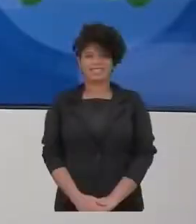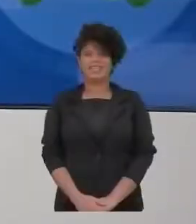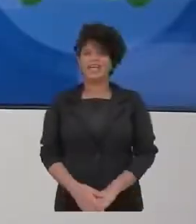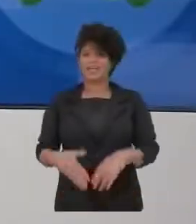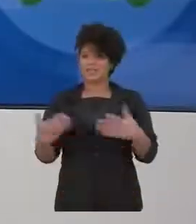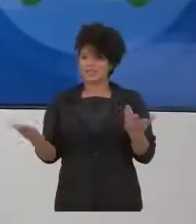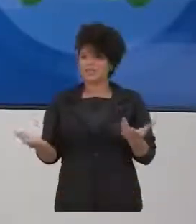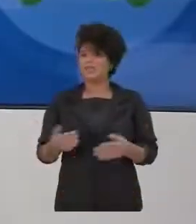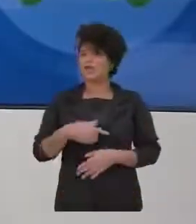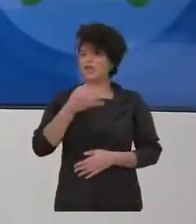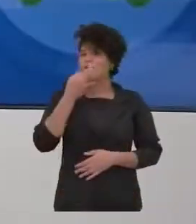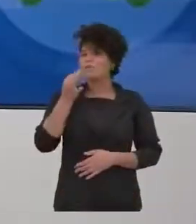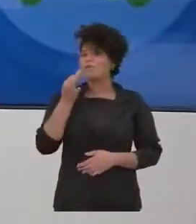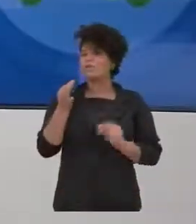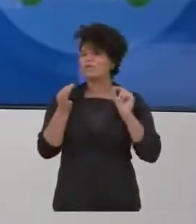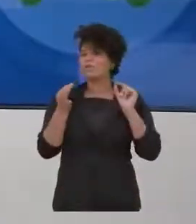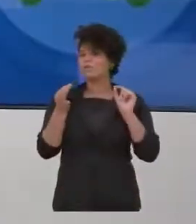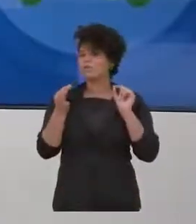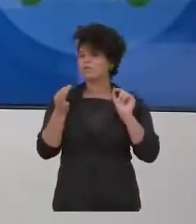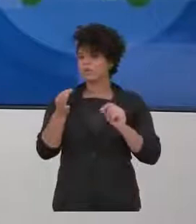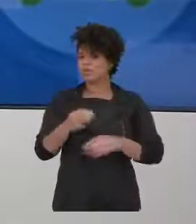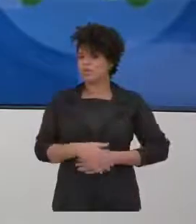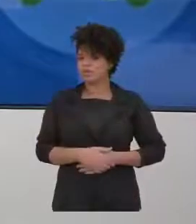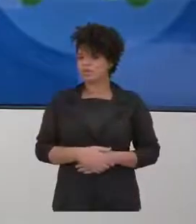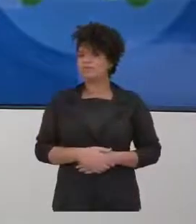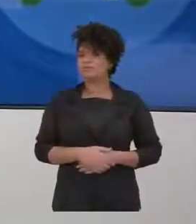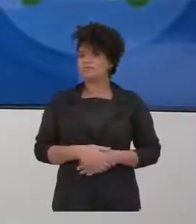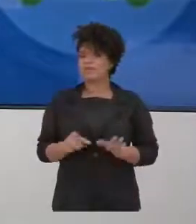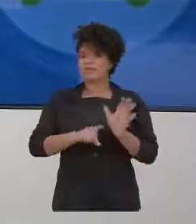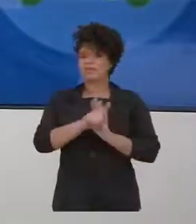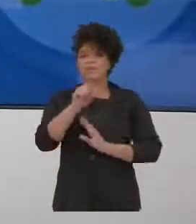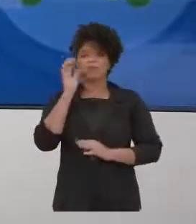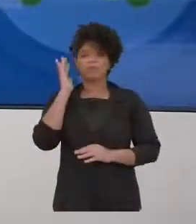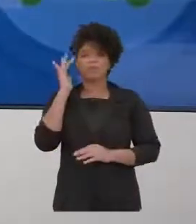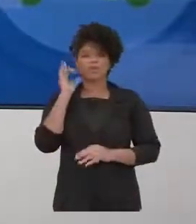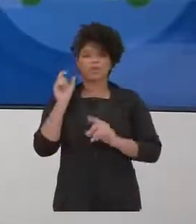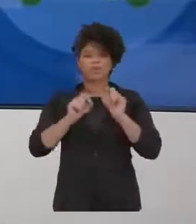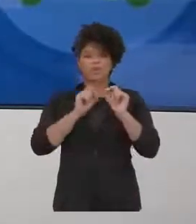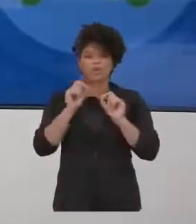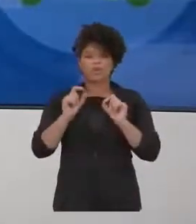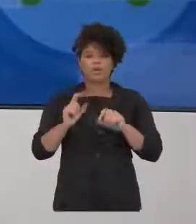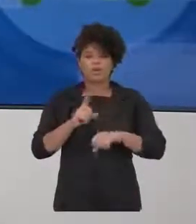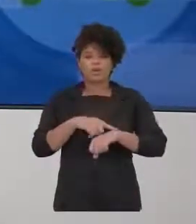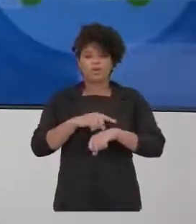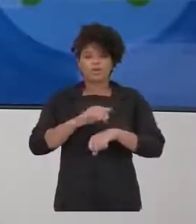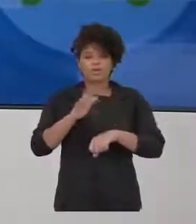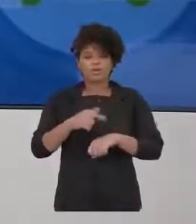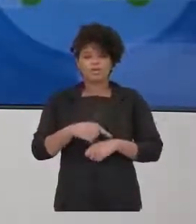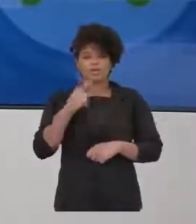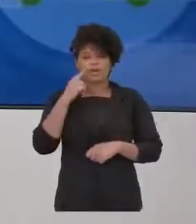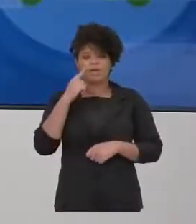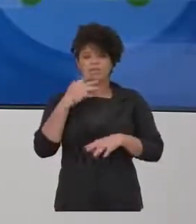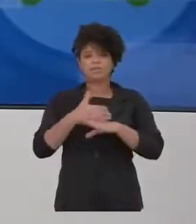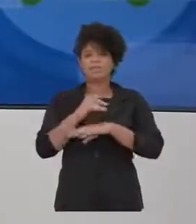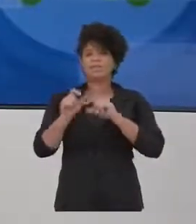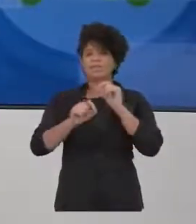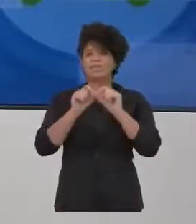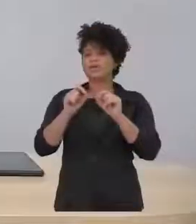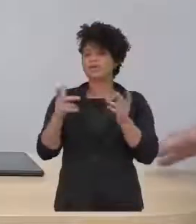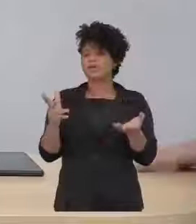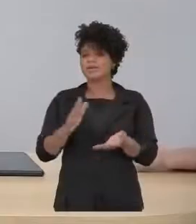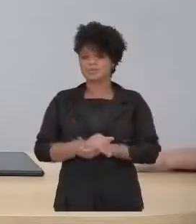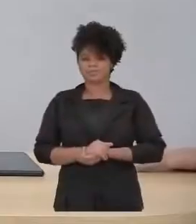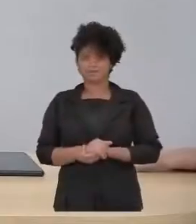Então, o que é uma opinião? Então, perguntamos para vocês, deixamos 1 minutinho. Professora Tayana, quais as participações do pessoal? Vamos aí, então,